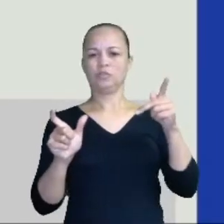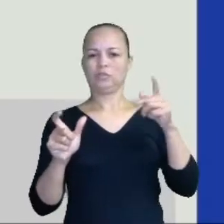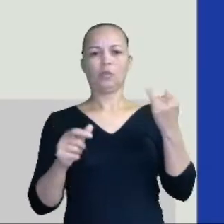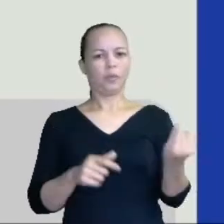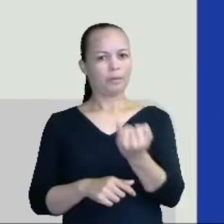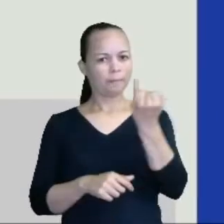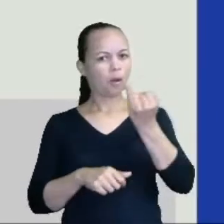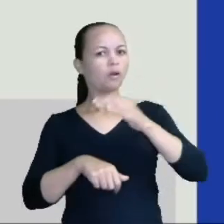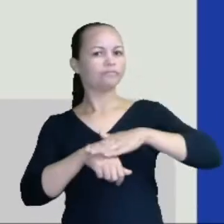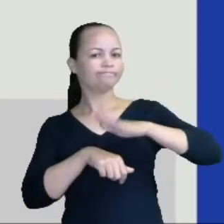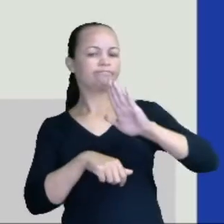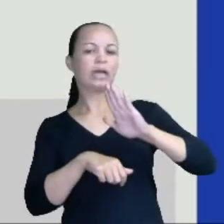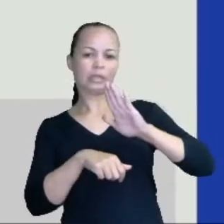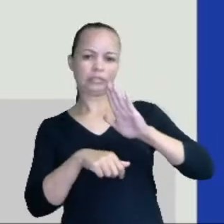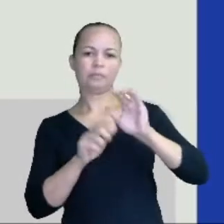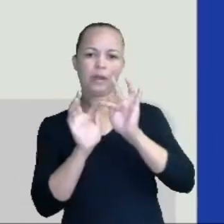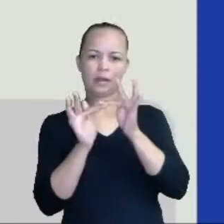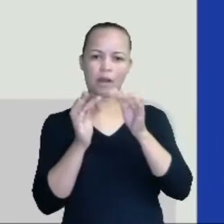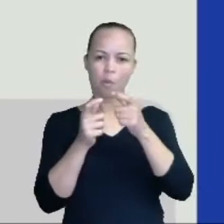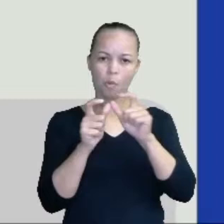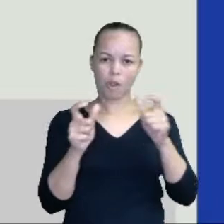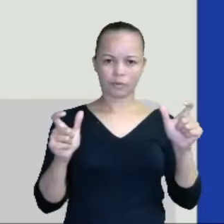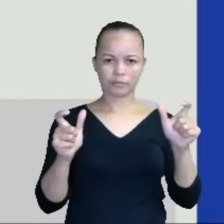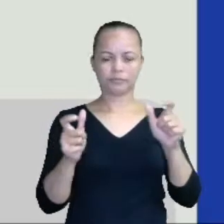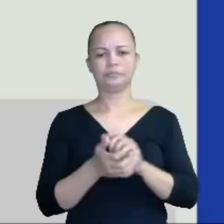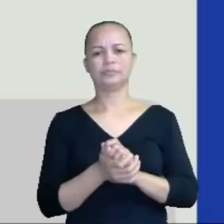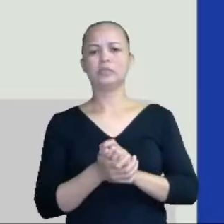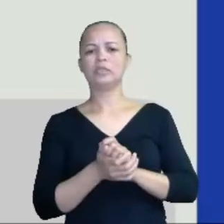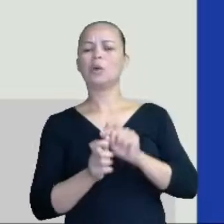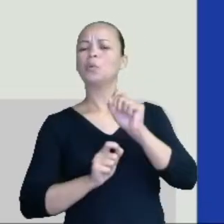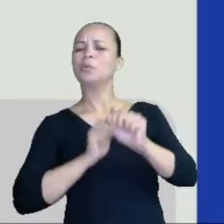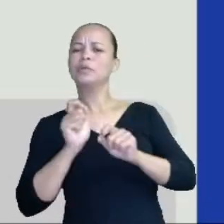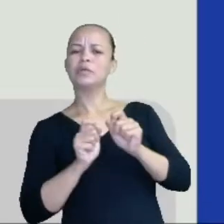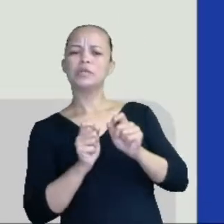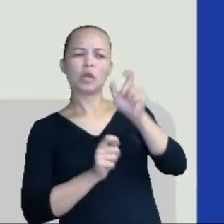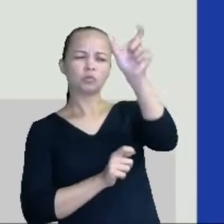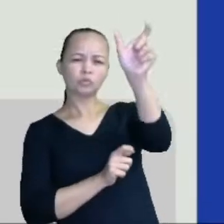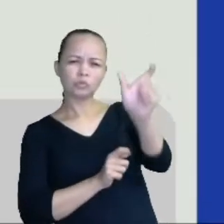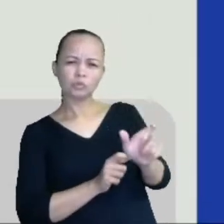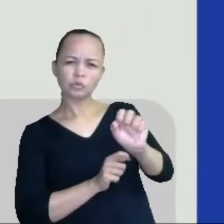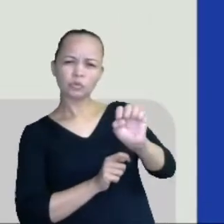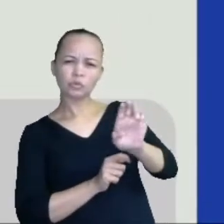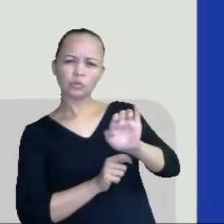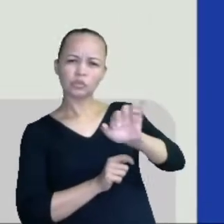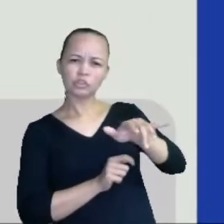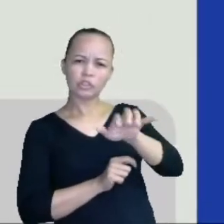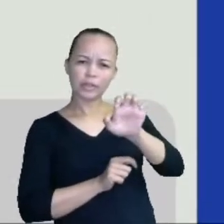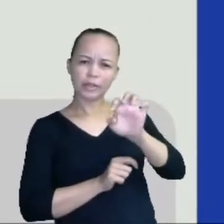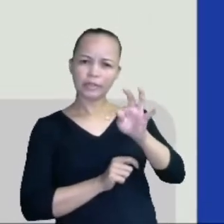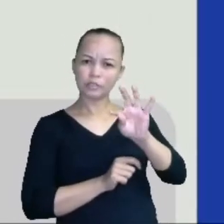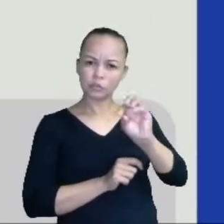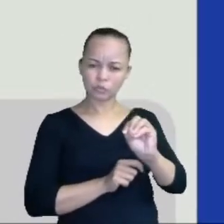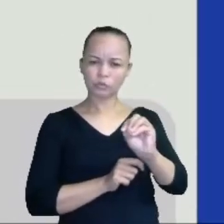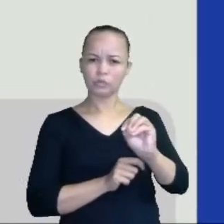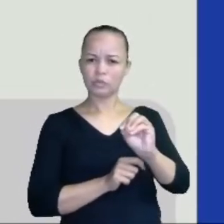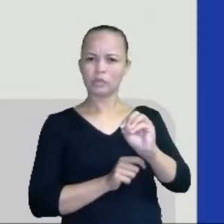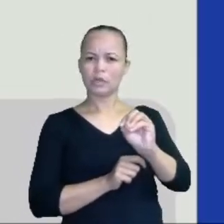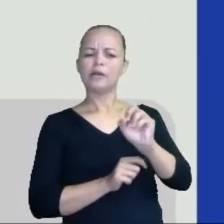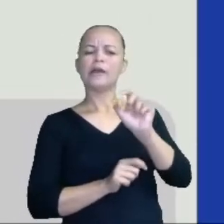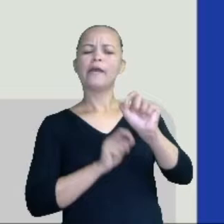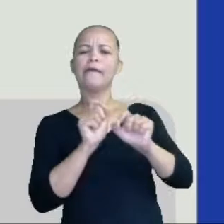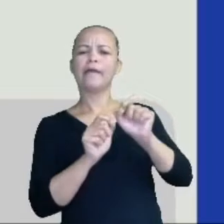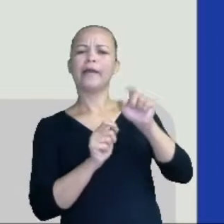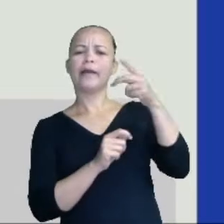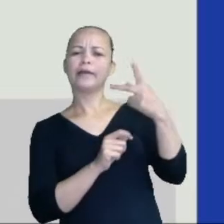oração. E o que é o sujeito e o que é o predicado? O sujeito é aquilo que eu